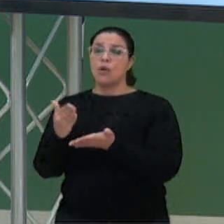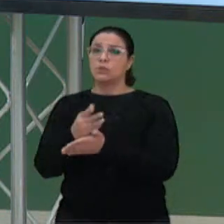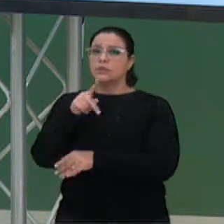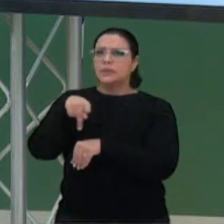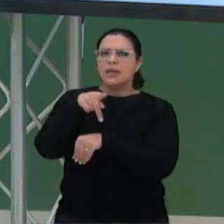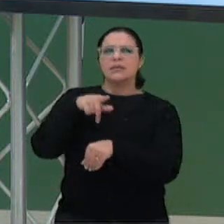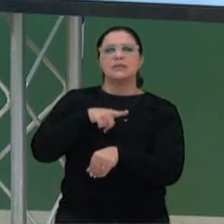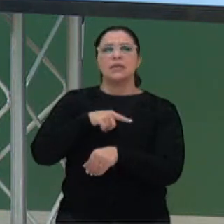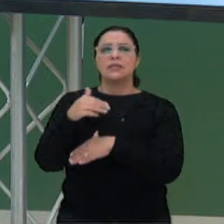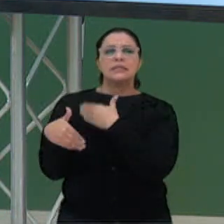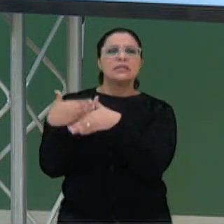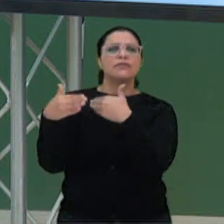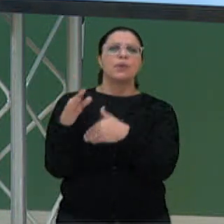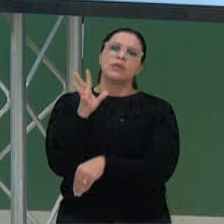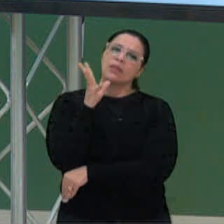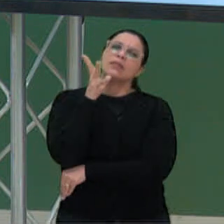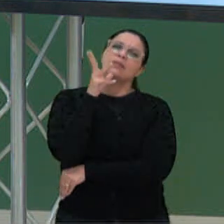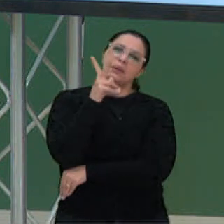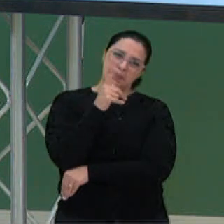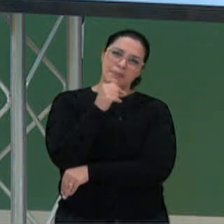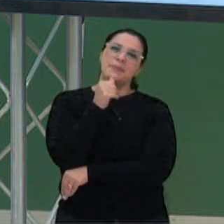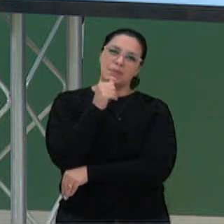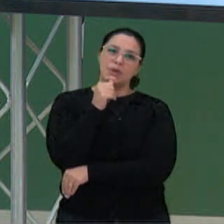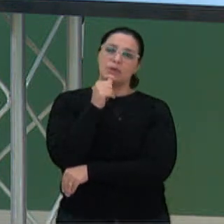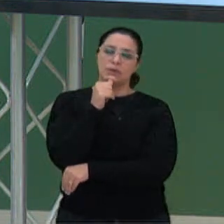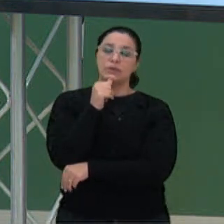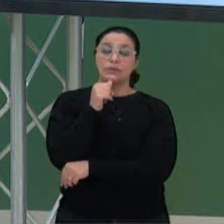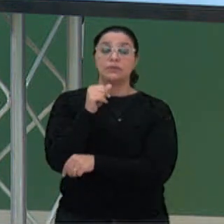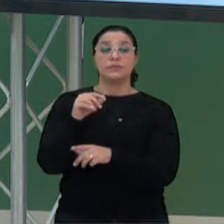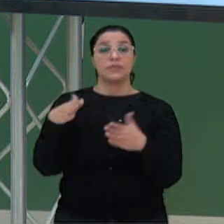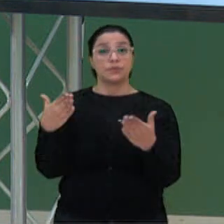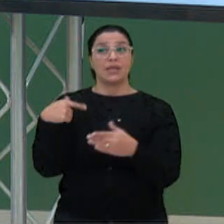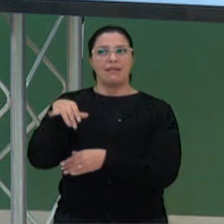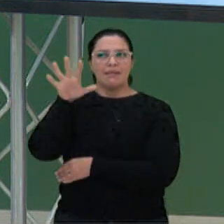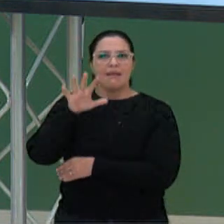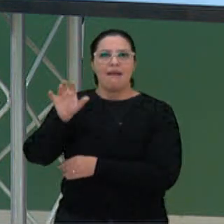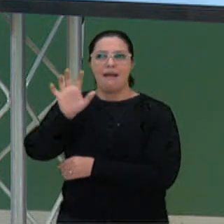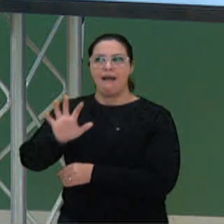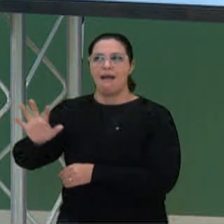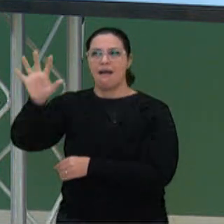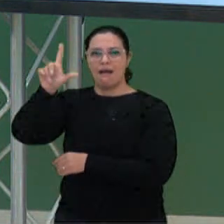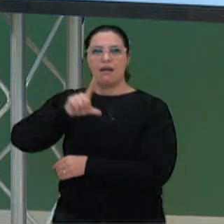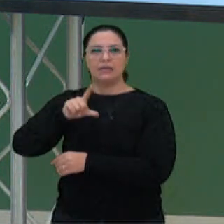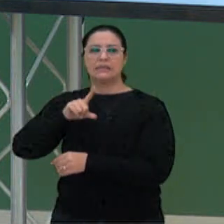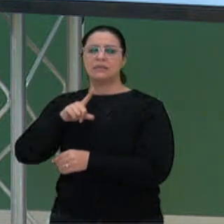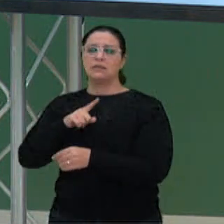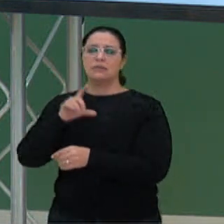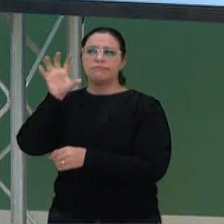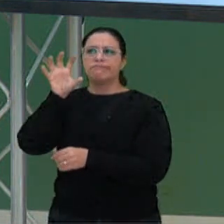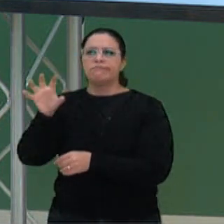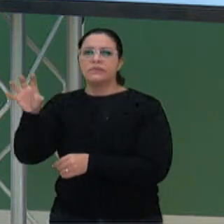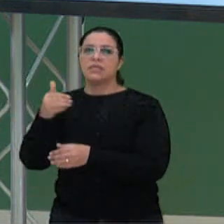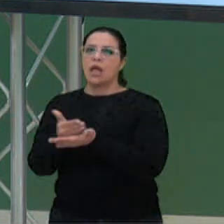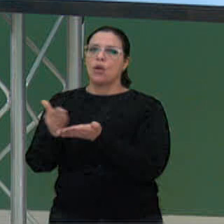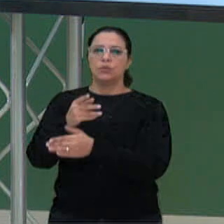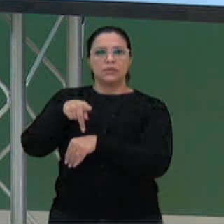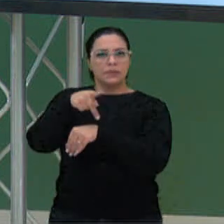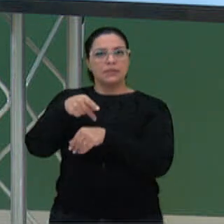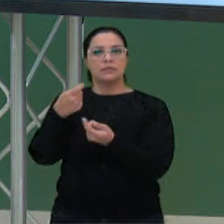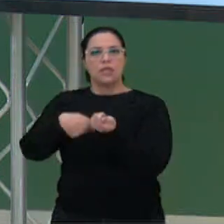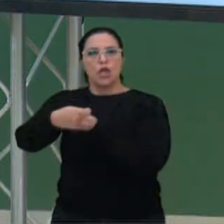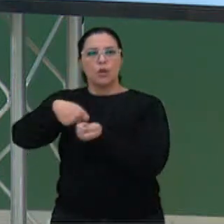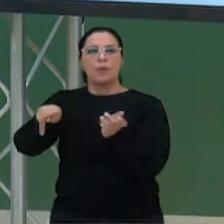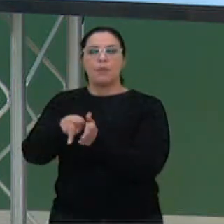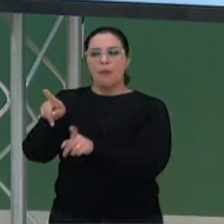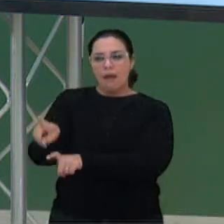de desenvolvimento mais tardio, né? Então, nós temos muitas áreas aqui e alguns países e que a economia é baseada